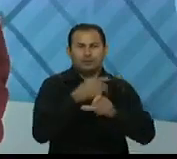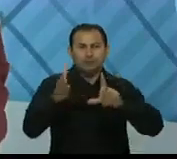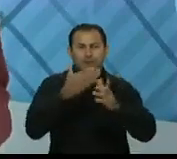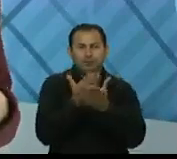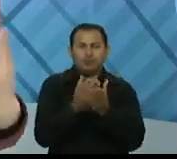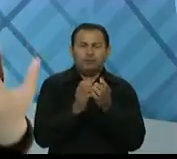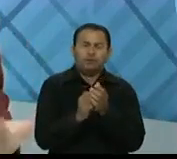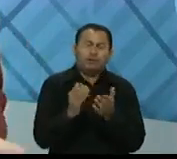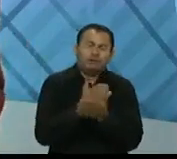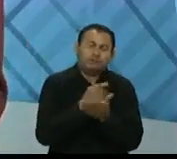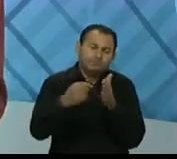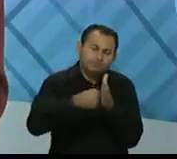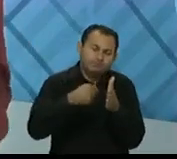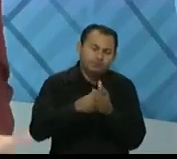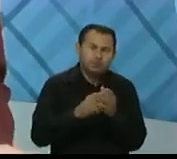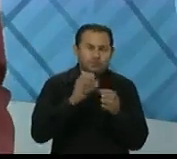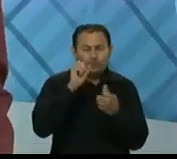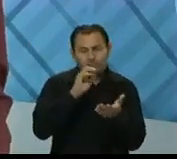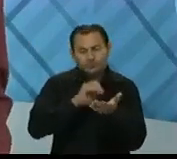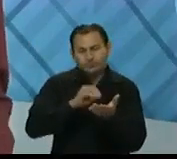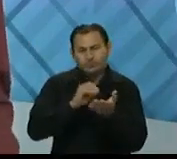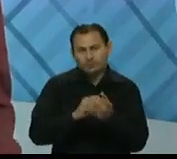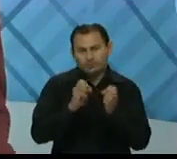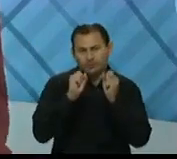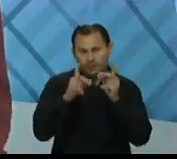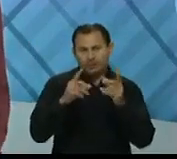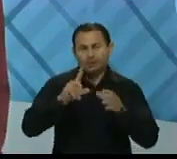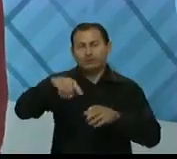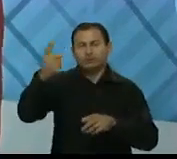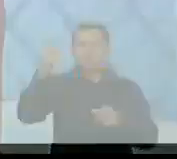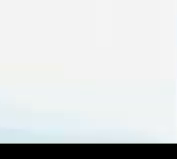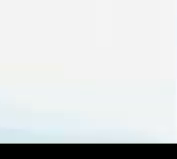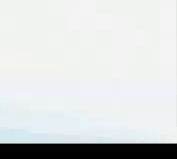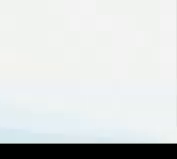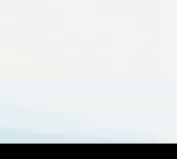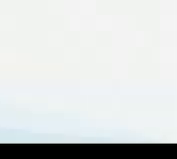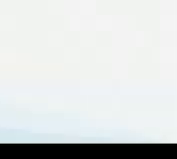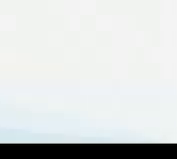aula. Algum questionamento que ficou também a respeito disso. Logo retorno.